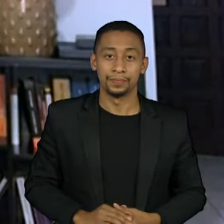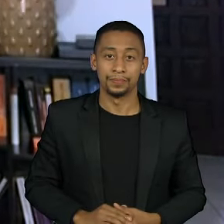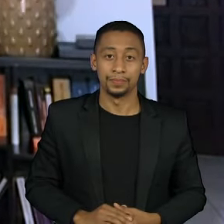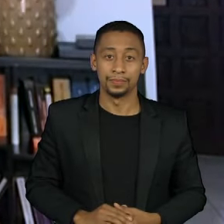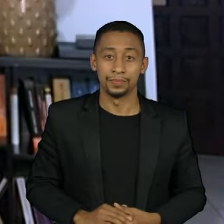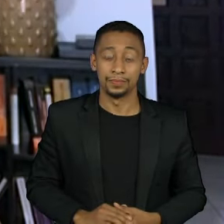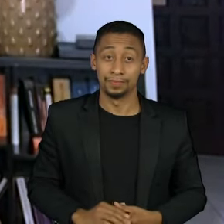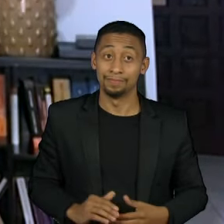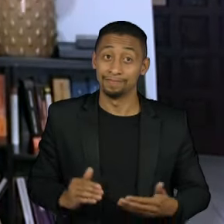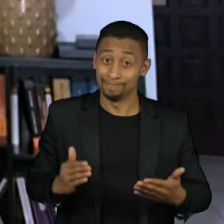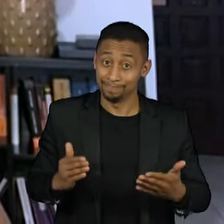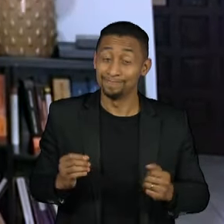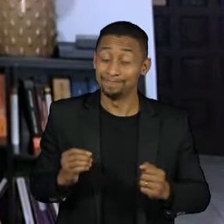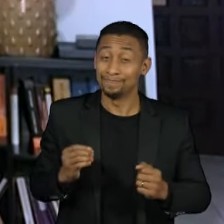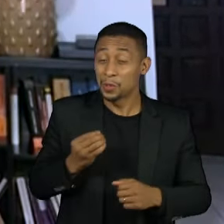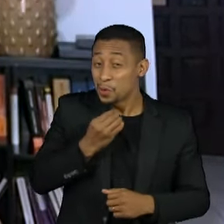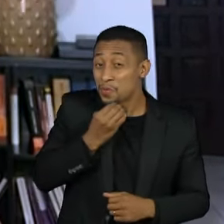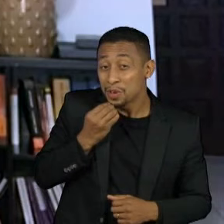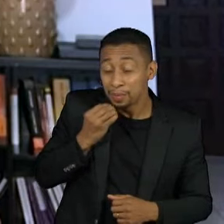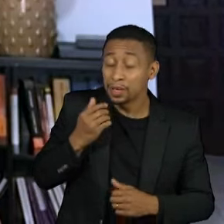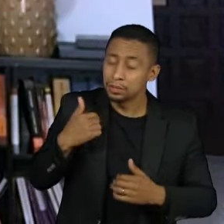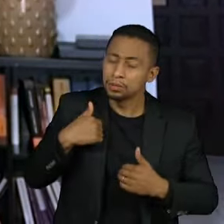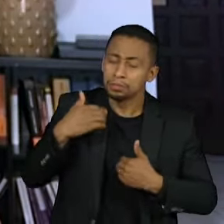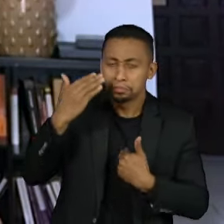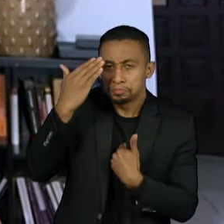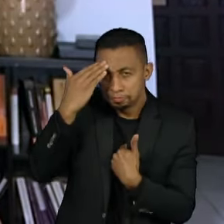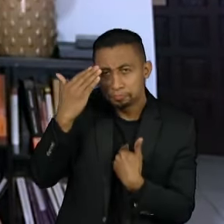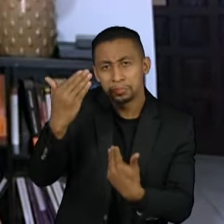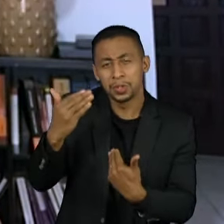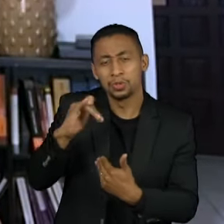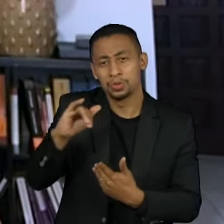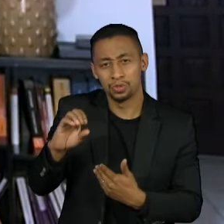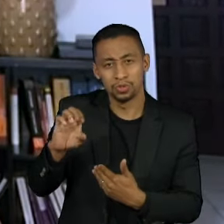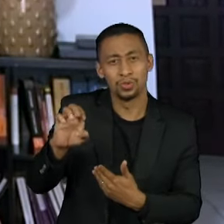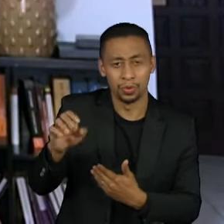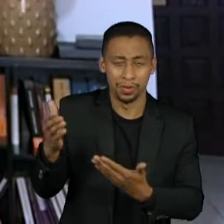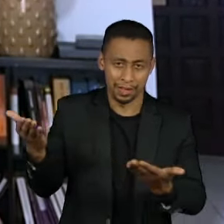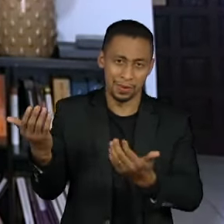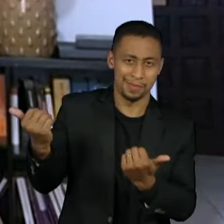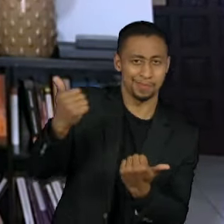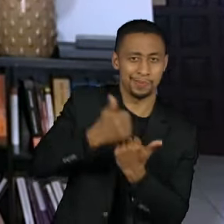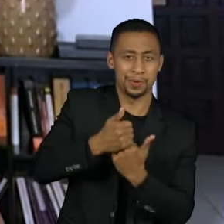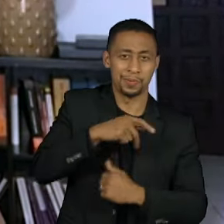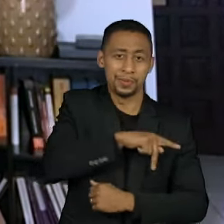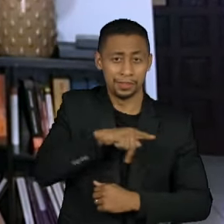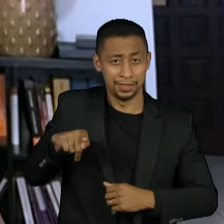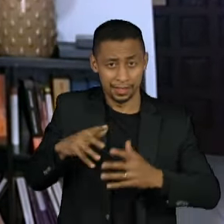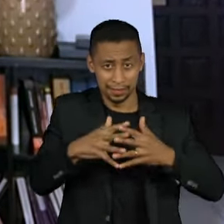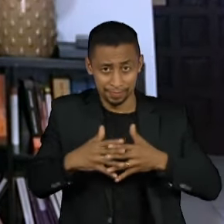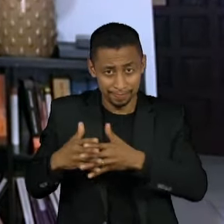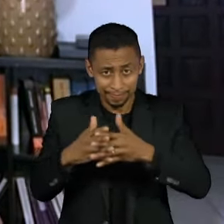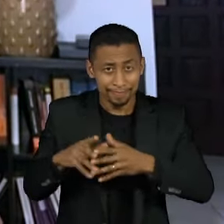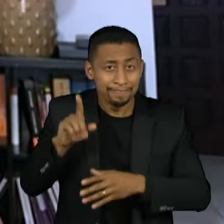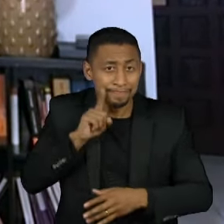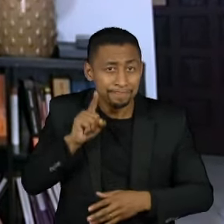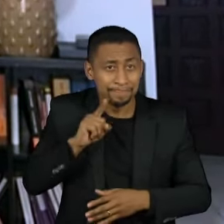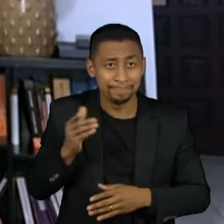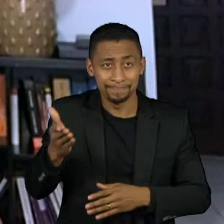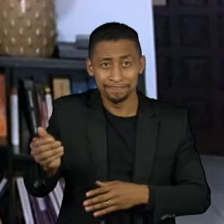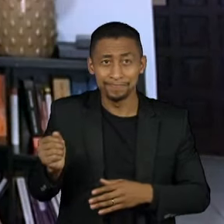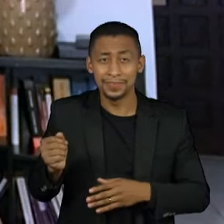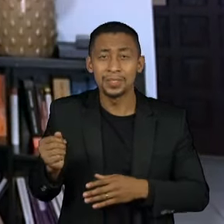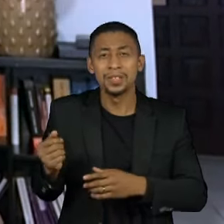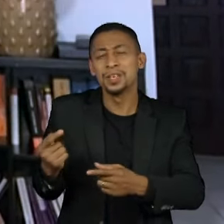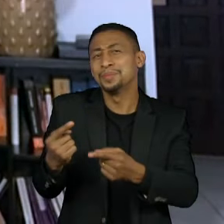I'm obviously very grateful that Biden is now the US president, because I